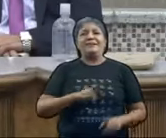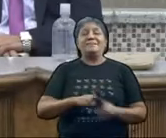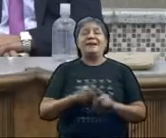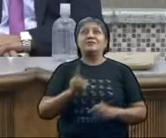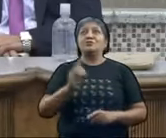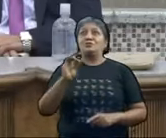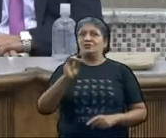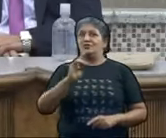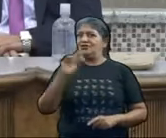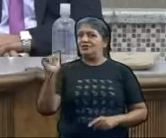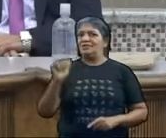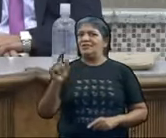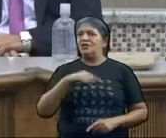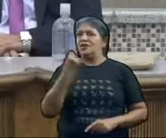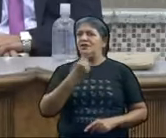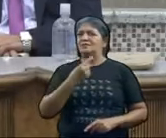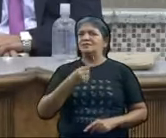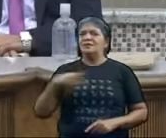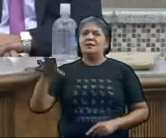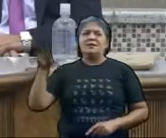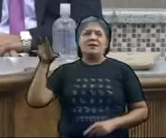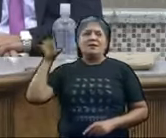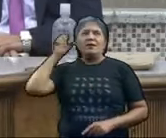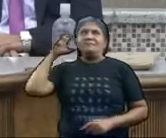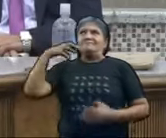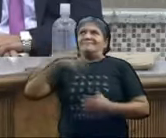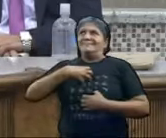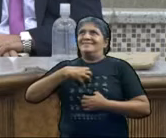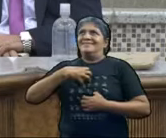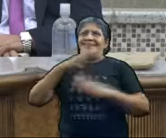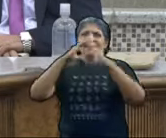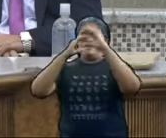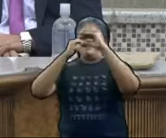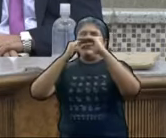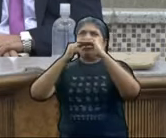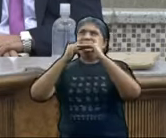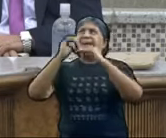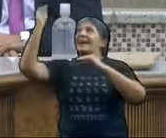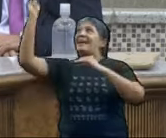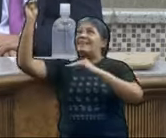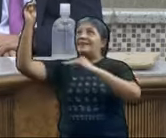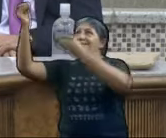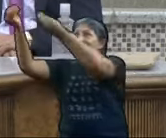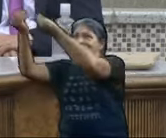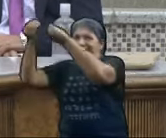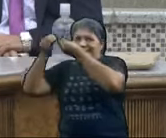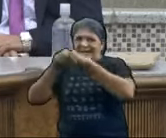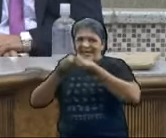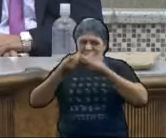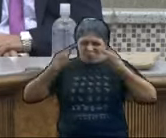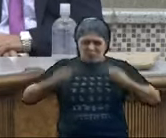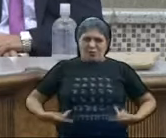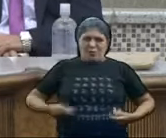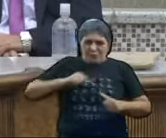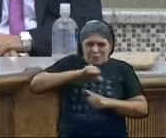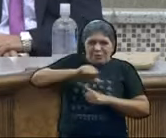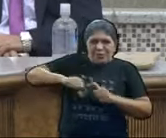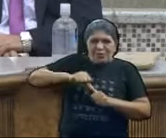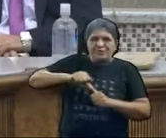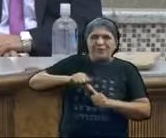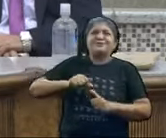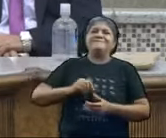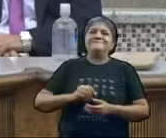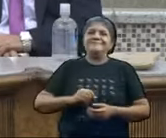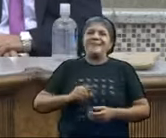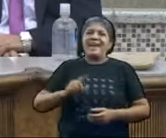Quantas famílias que às vezes o pai é crente, a mãe é crente, é temente a Deus, mas tem um filho, tem uma filha,